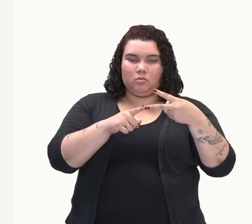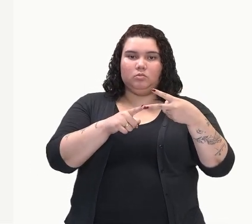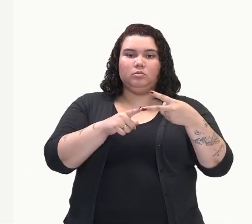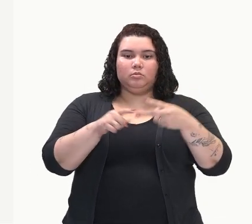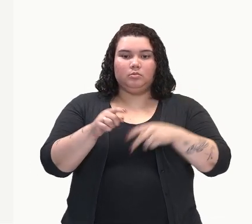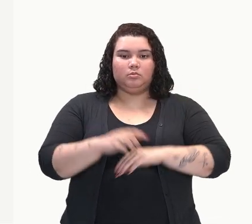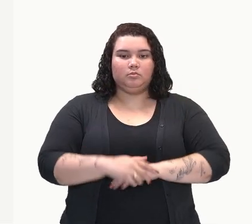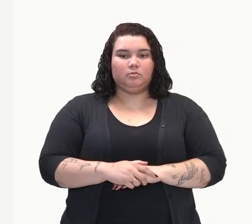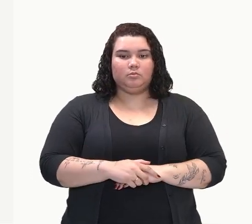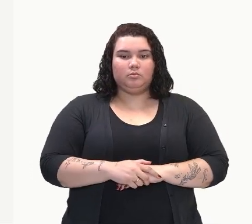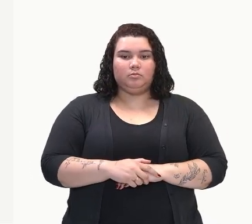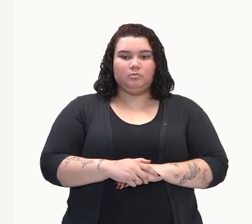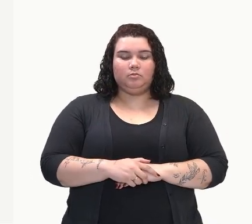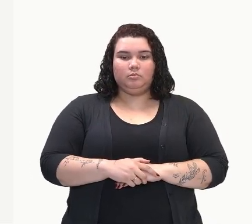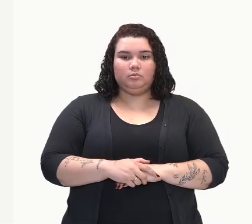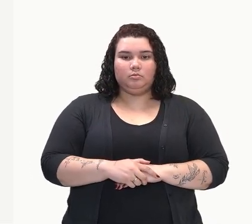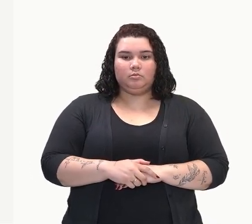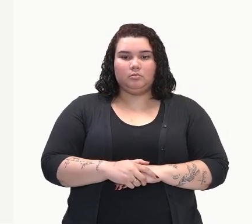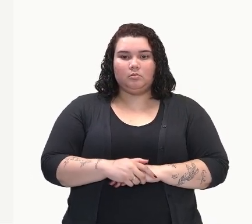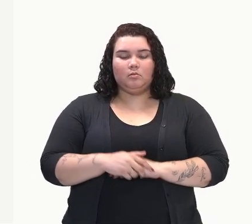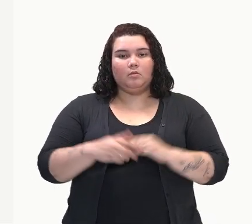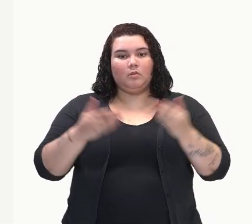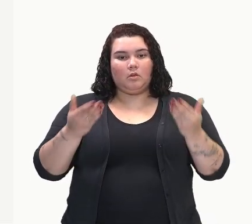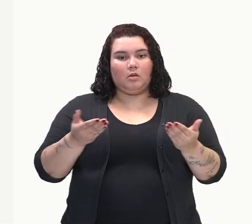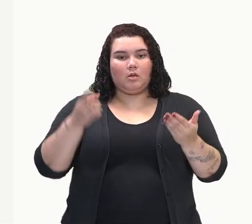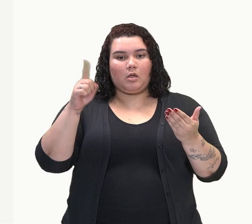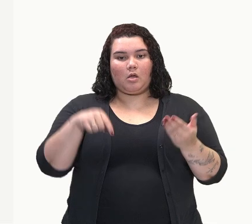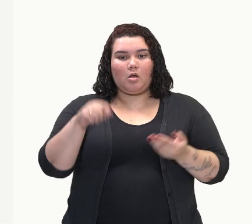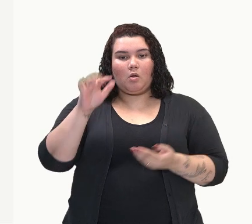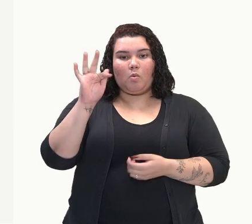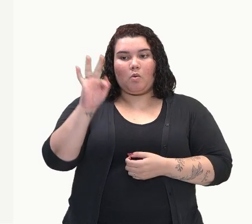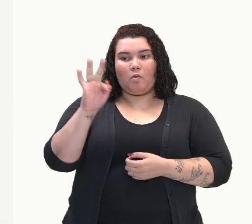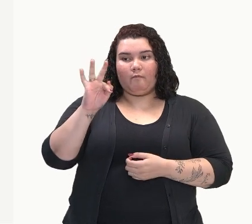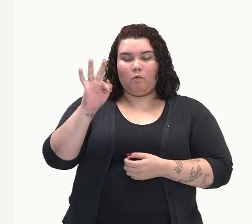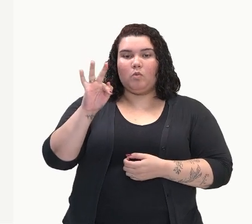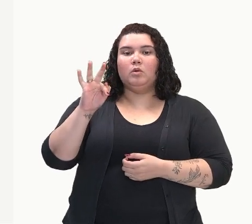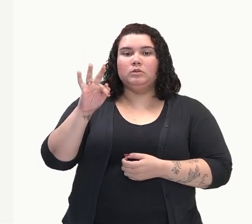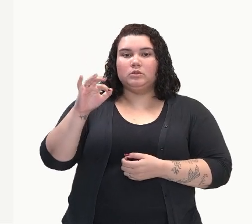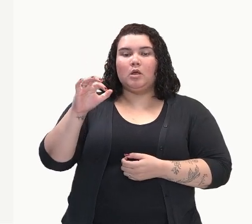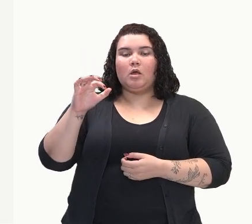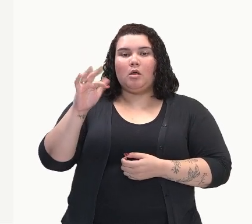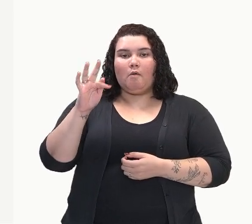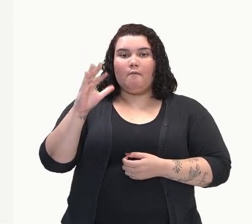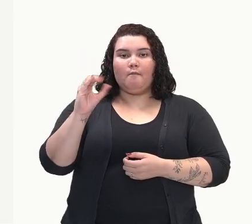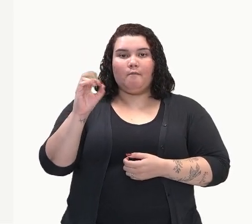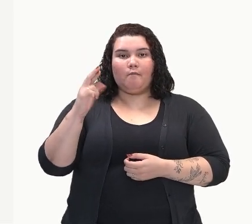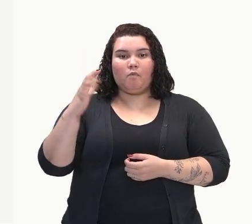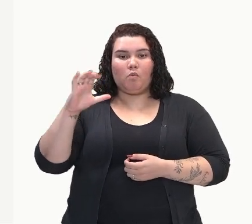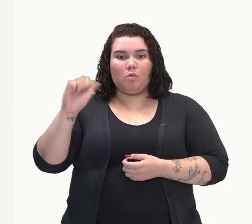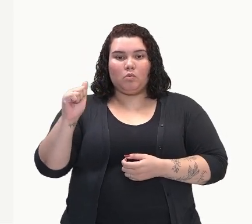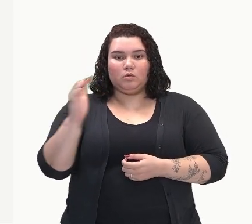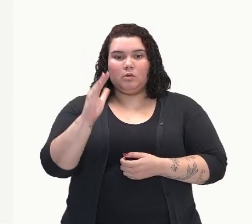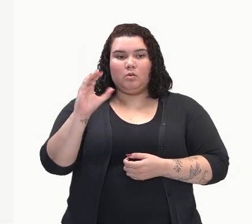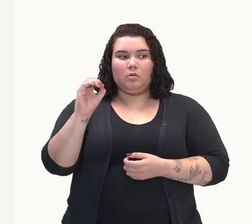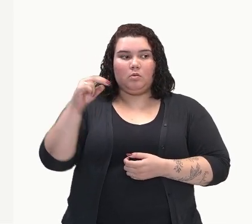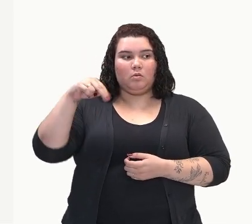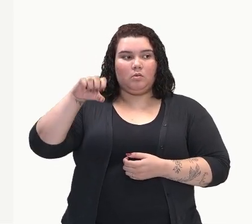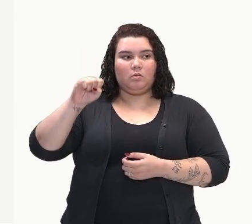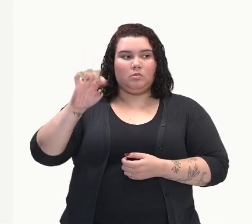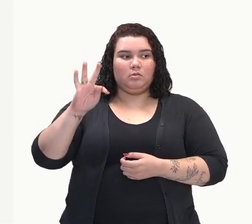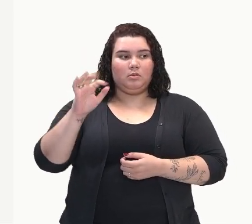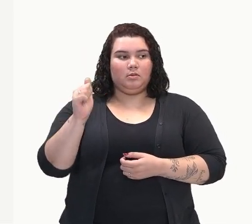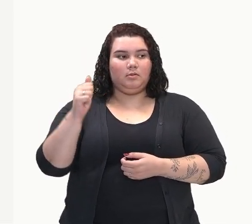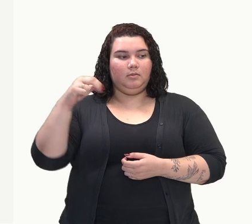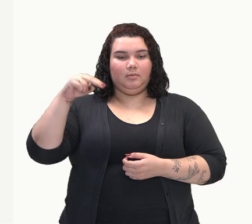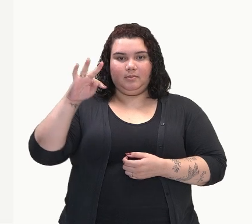θ. Isso para uma força constante, tá legal? Mas para uma força qualquer, que é